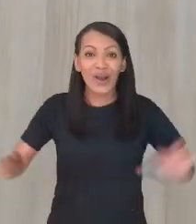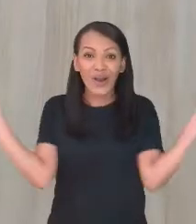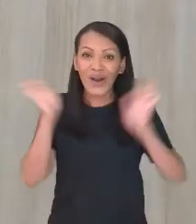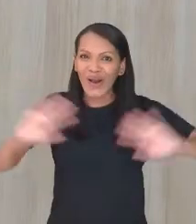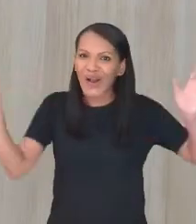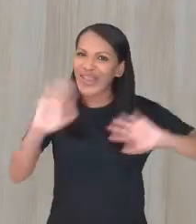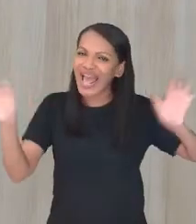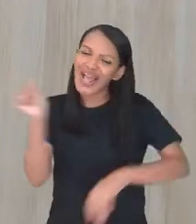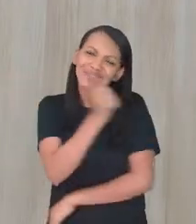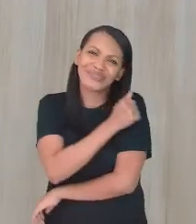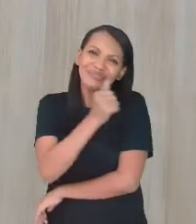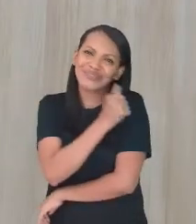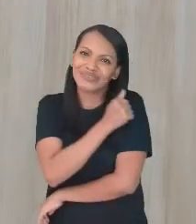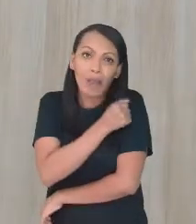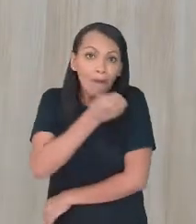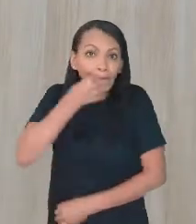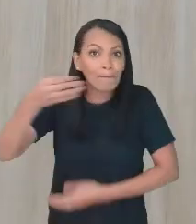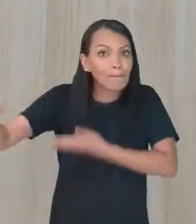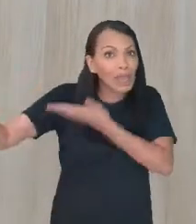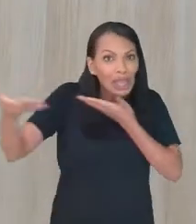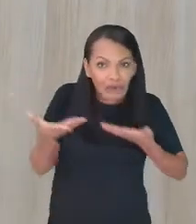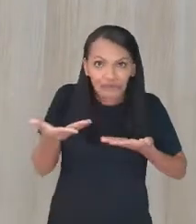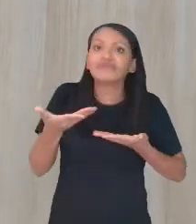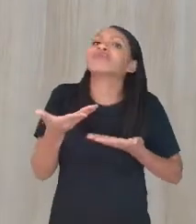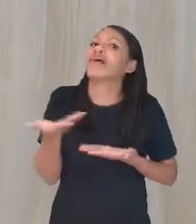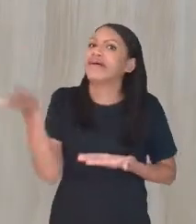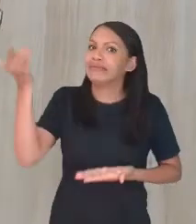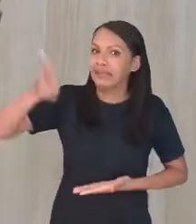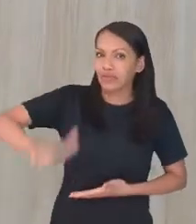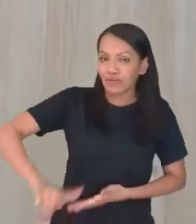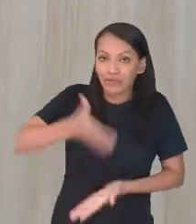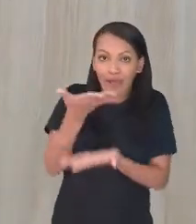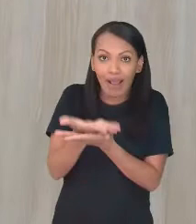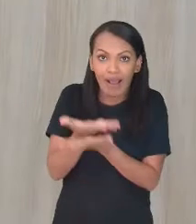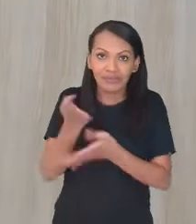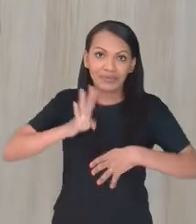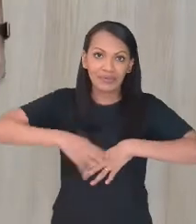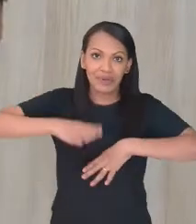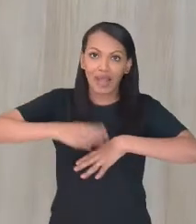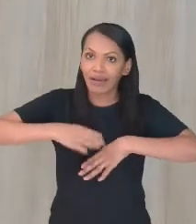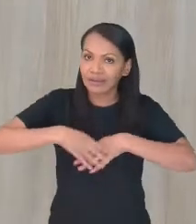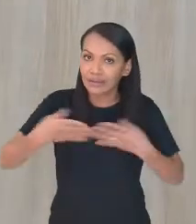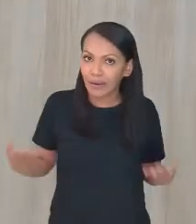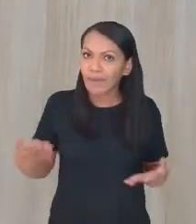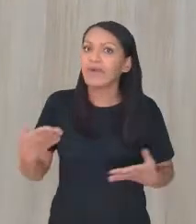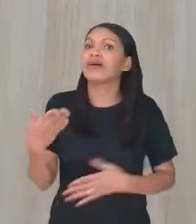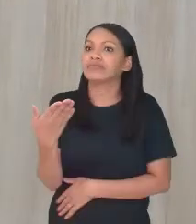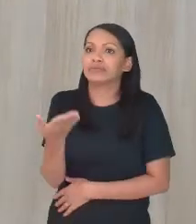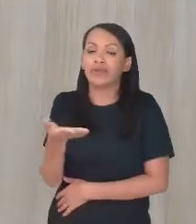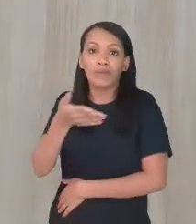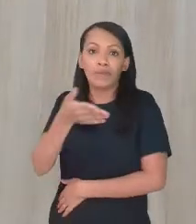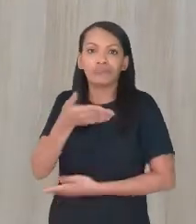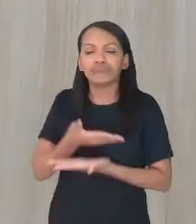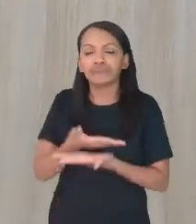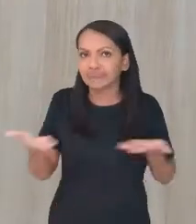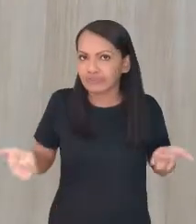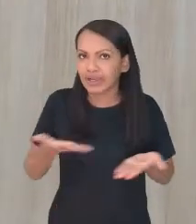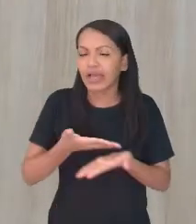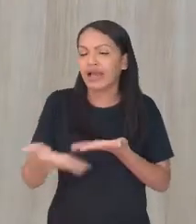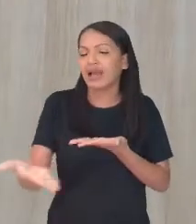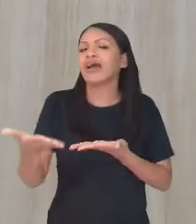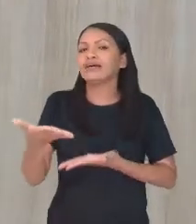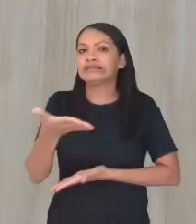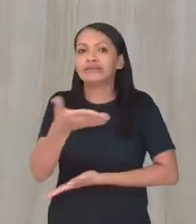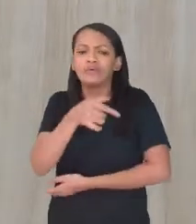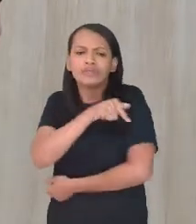Fala galerinha, seja muito bem-vindo a mais uma aula de matemática para as turmas dos anos finais, o pessoal aí